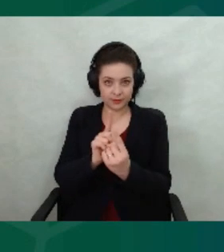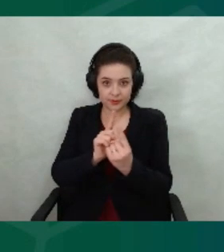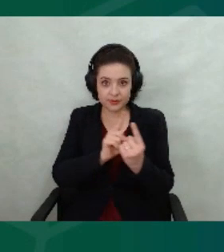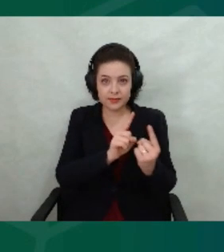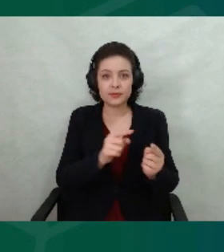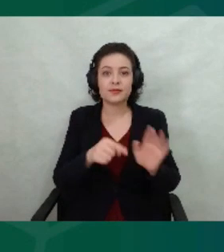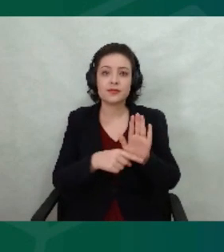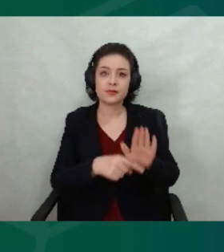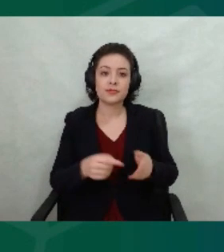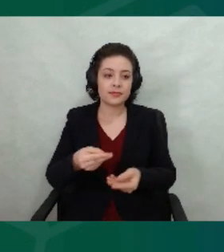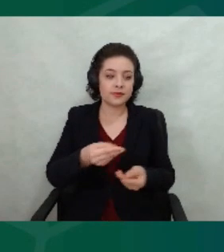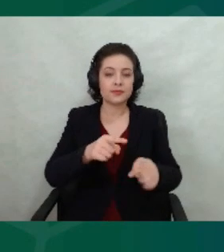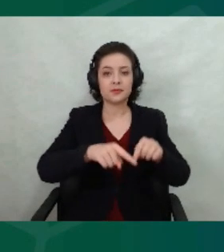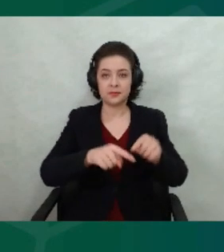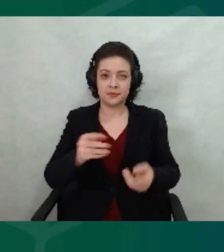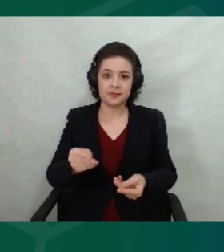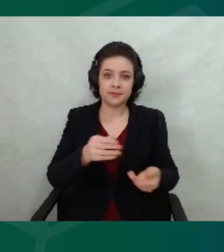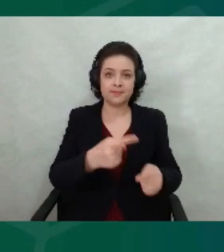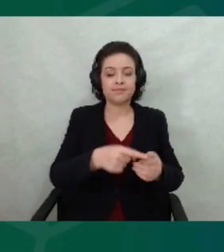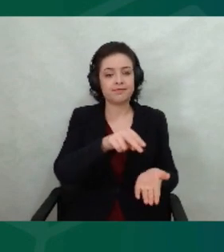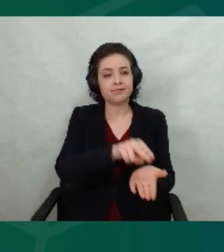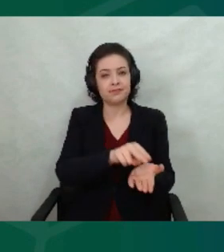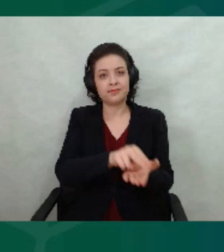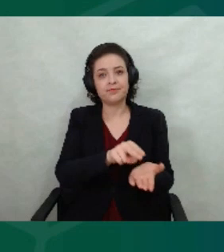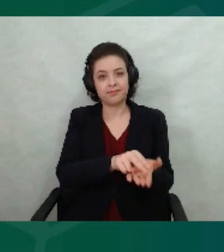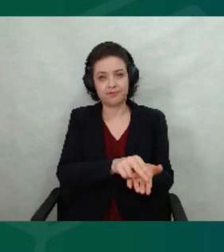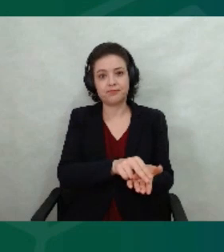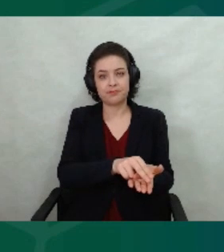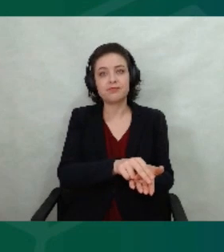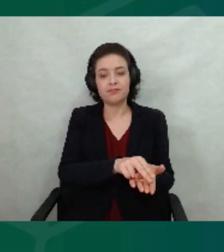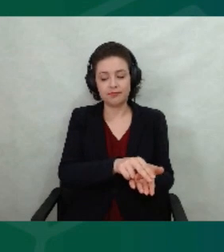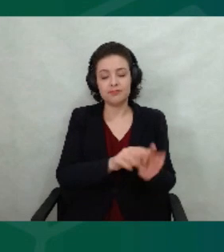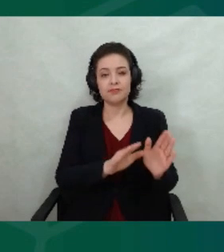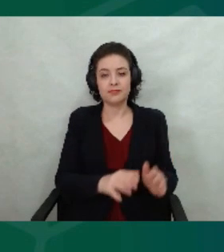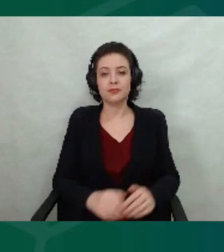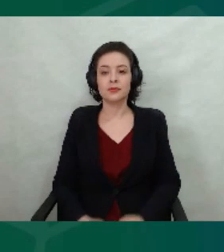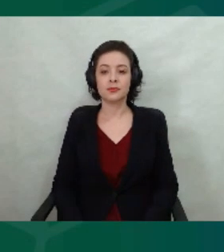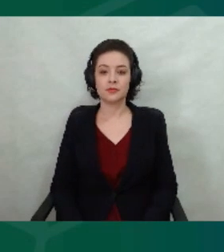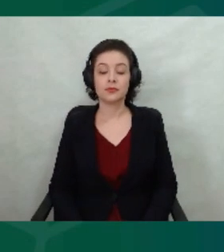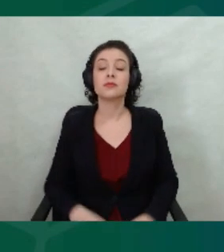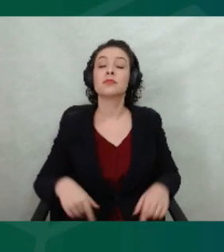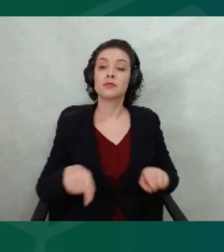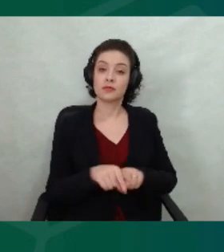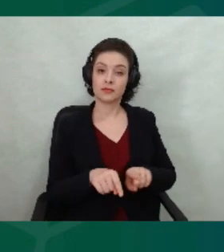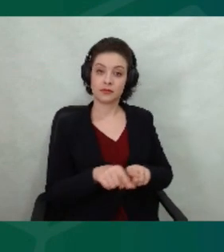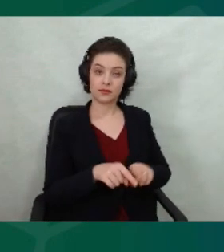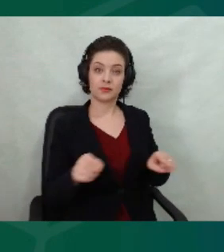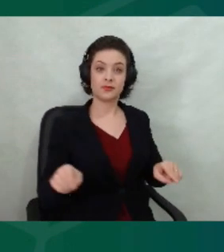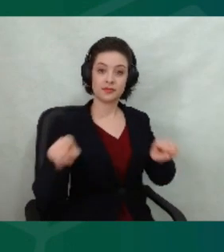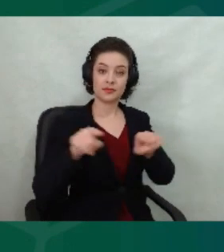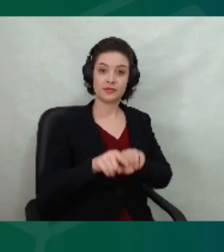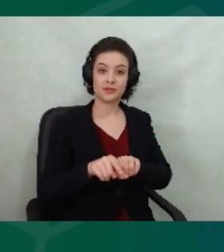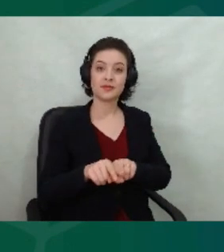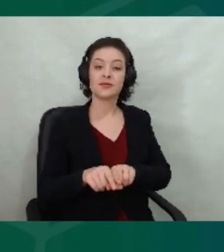paciente que está com Covid em enfermaria. Houve também uma parceria com